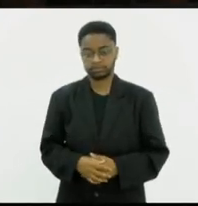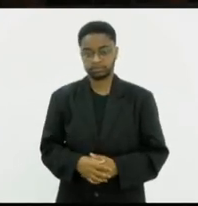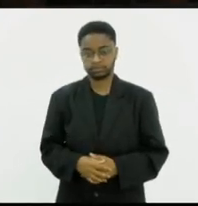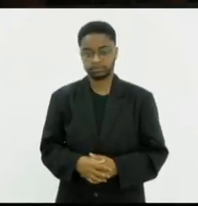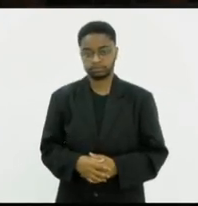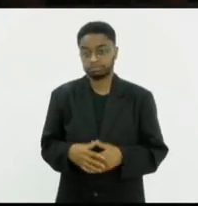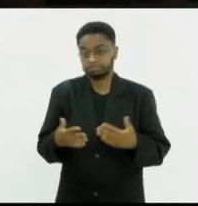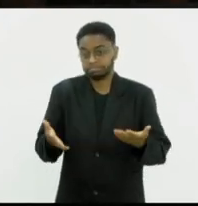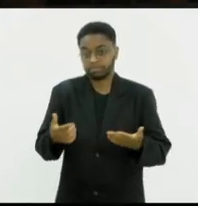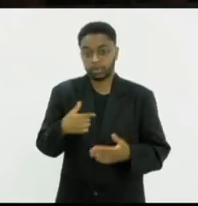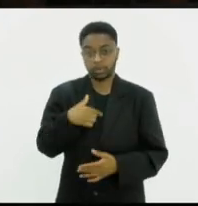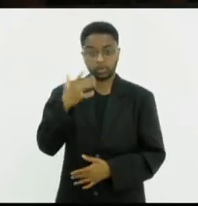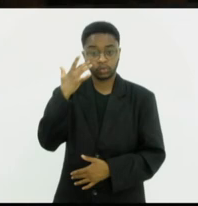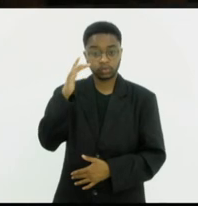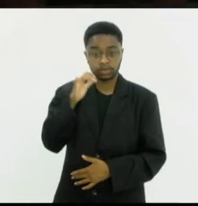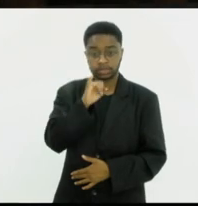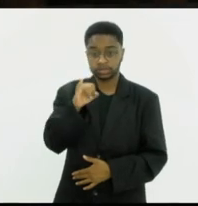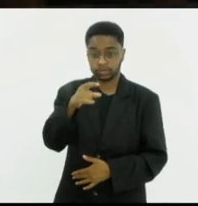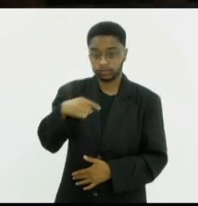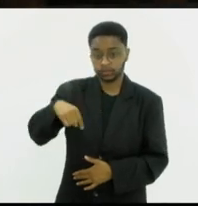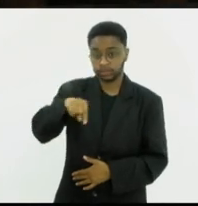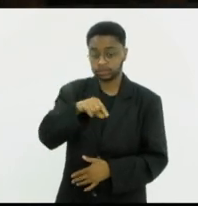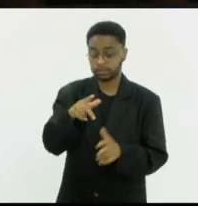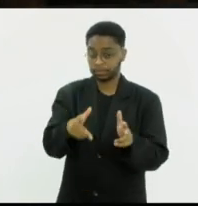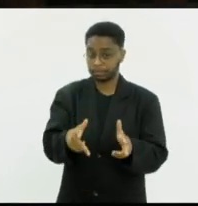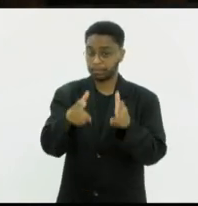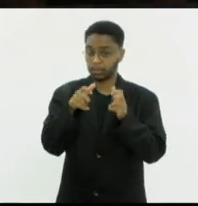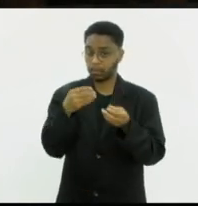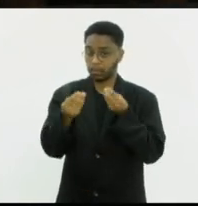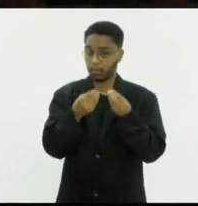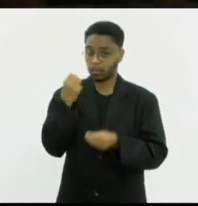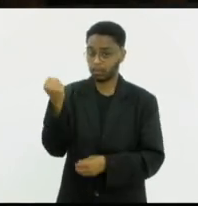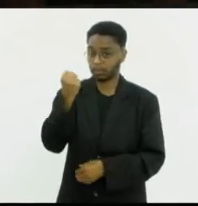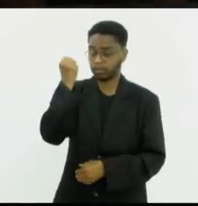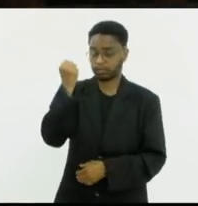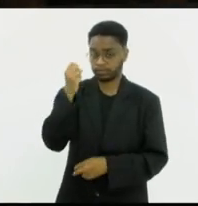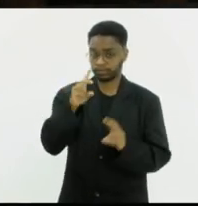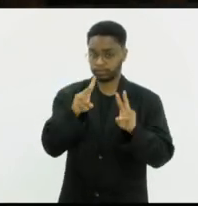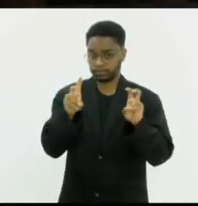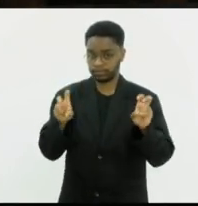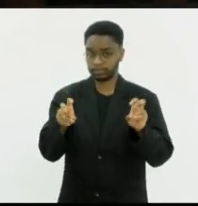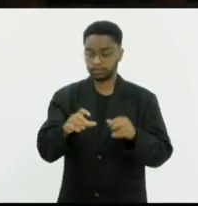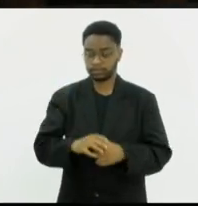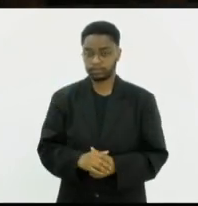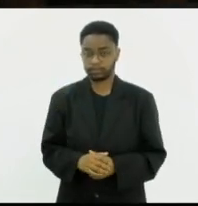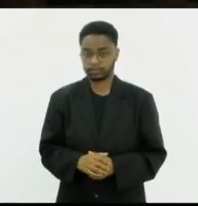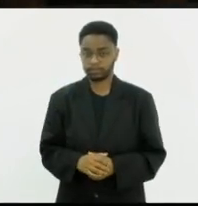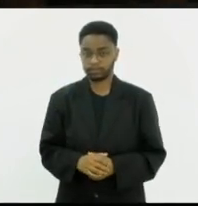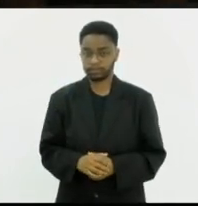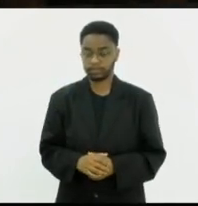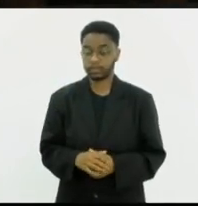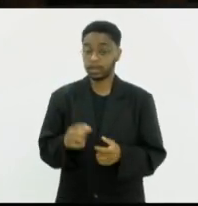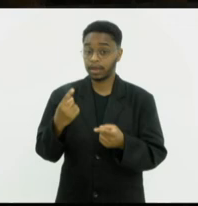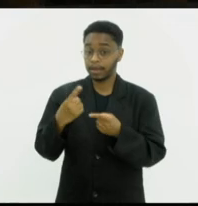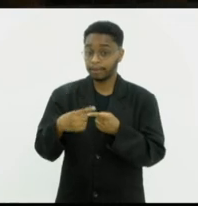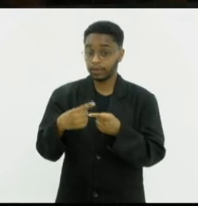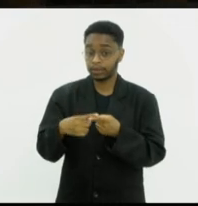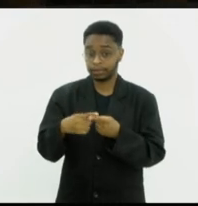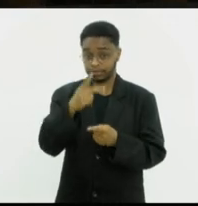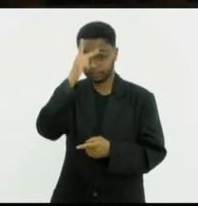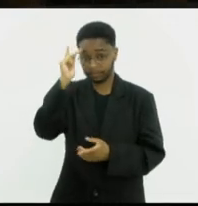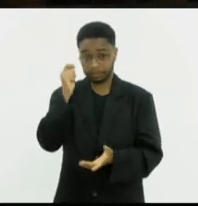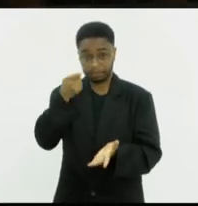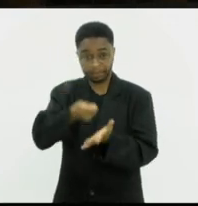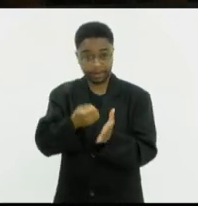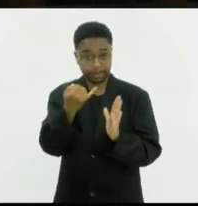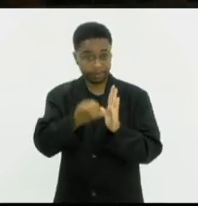Eu não sei se vocês estão percebendo a seriedade disso. O cidadão que paga imposto, ele